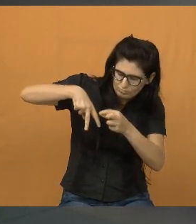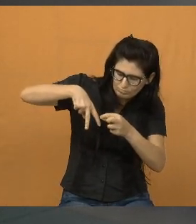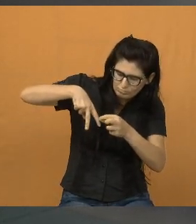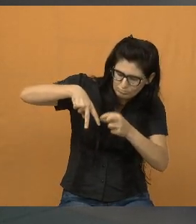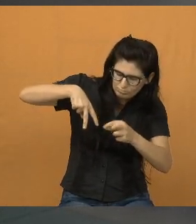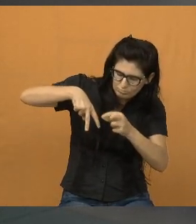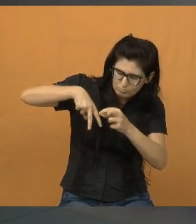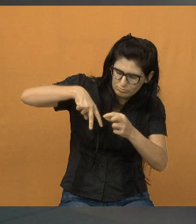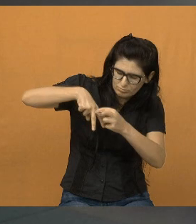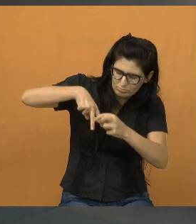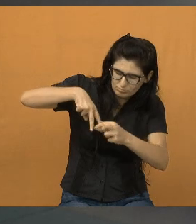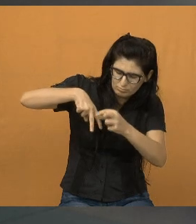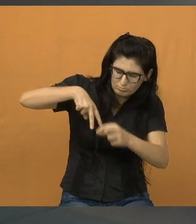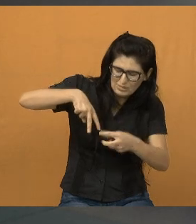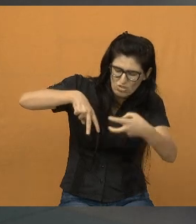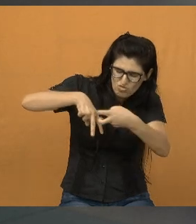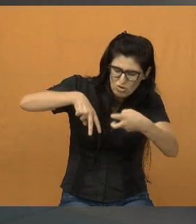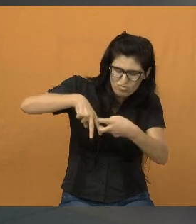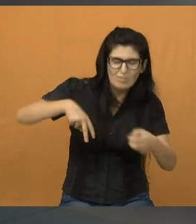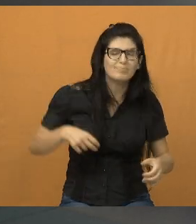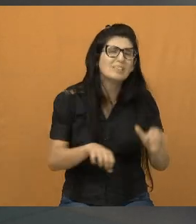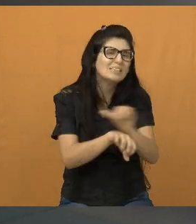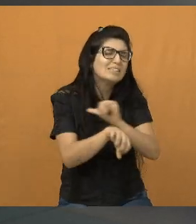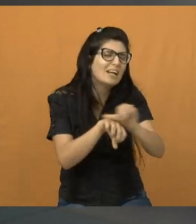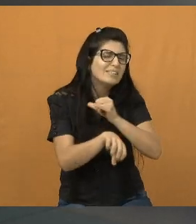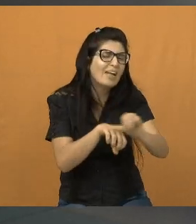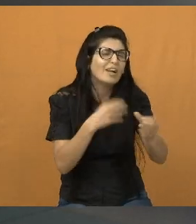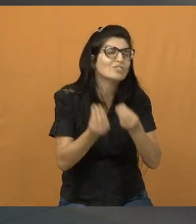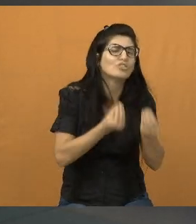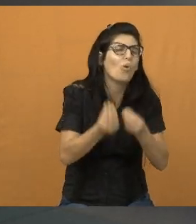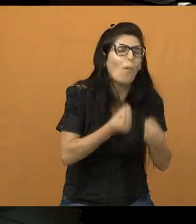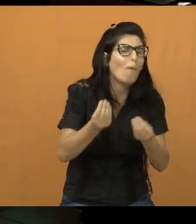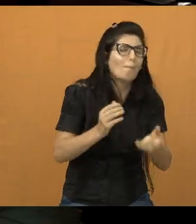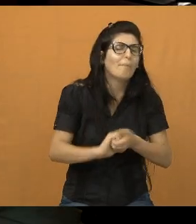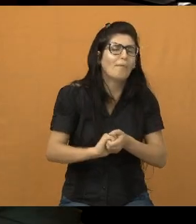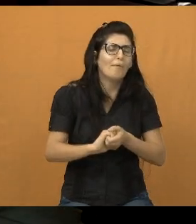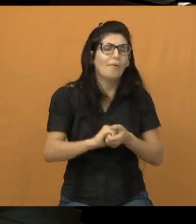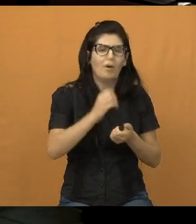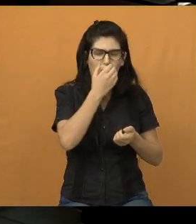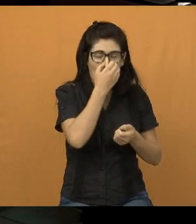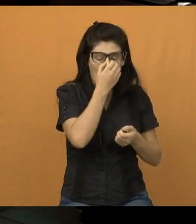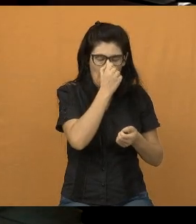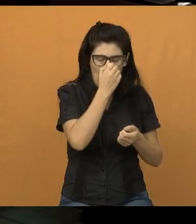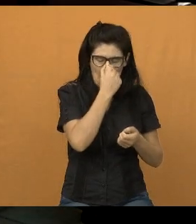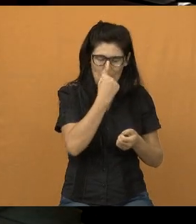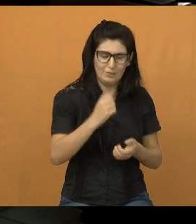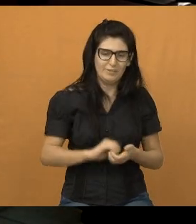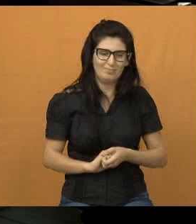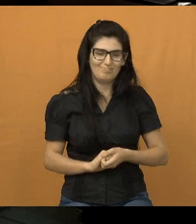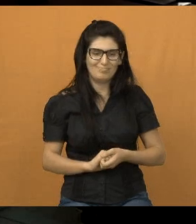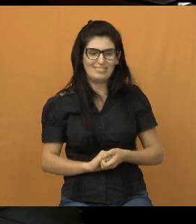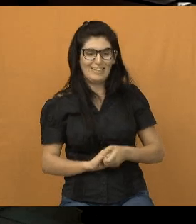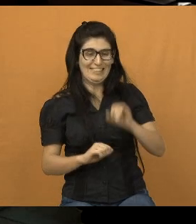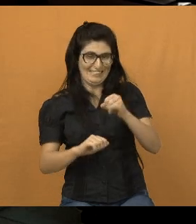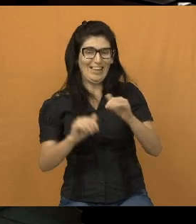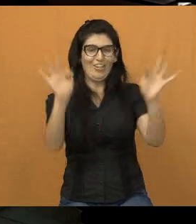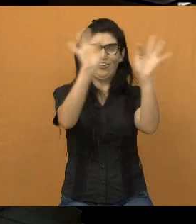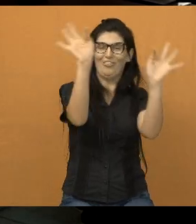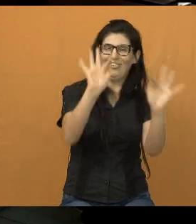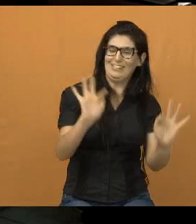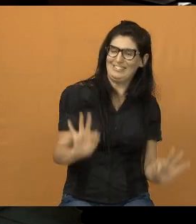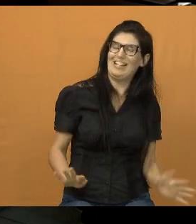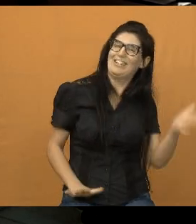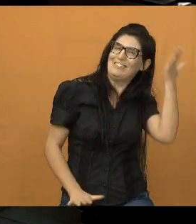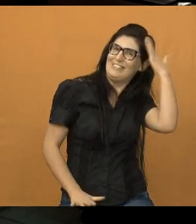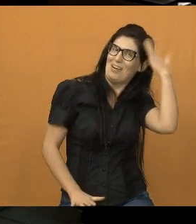as estratégias, a organização, como é que será isso? Então, nós tivemos a felicidade de saber que nós